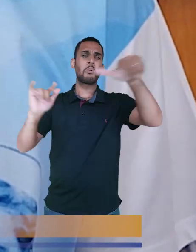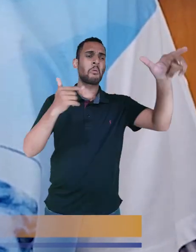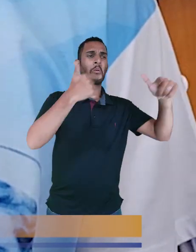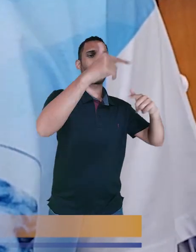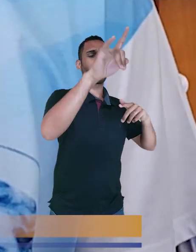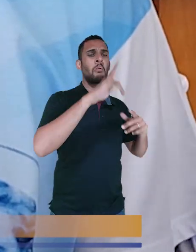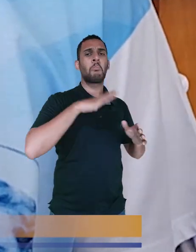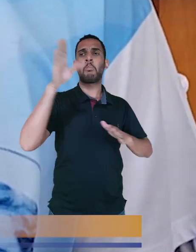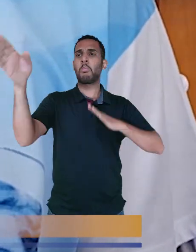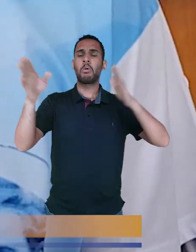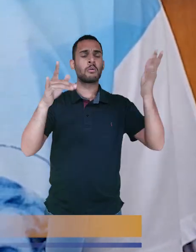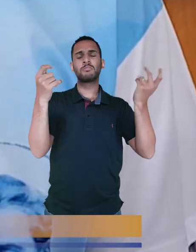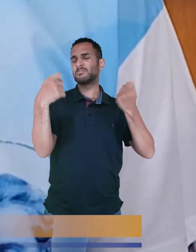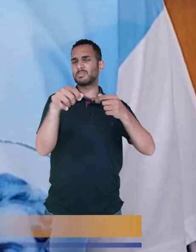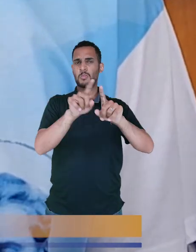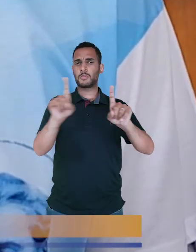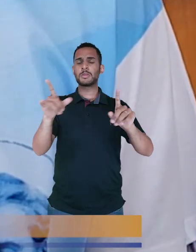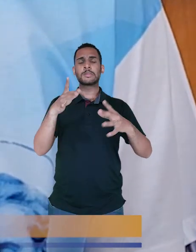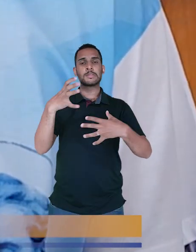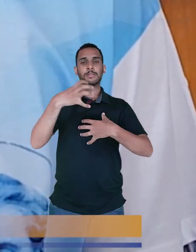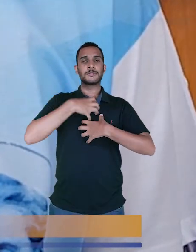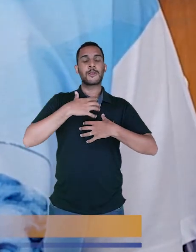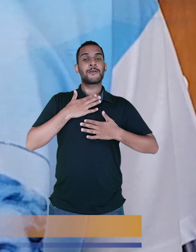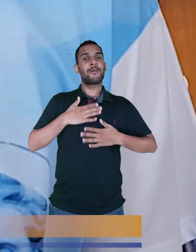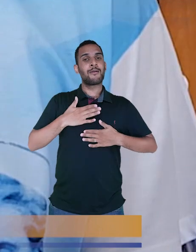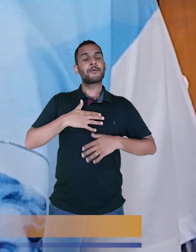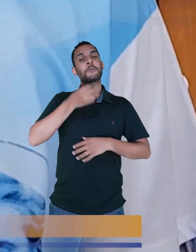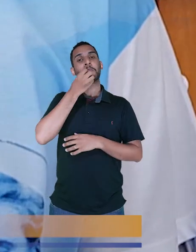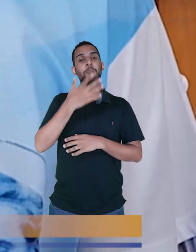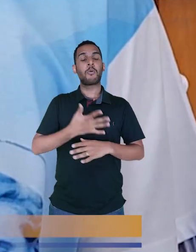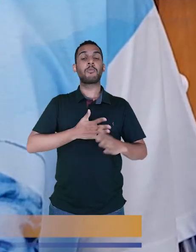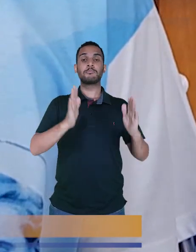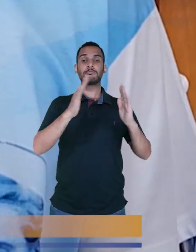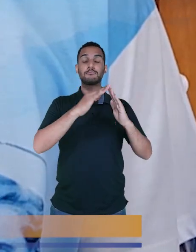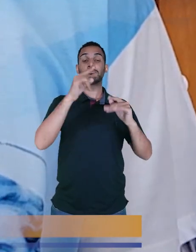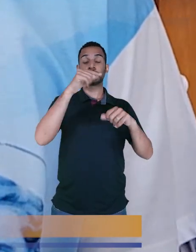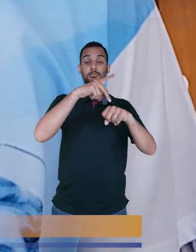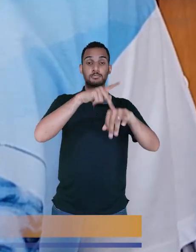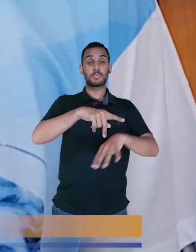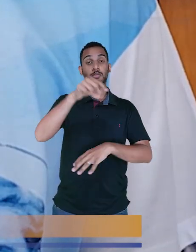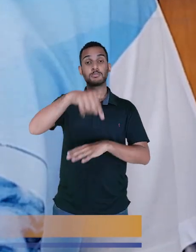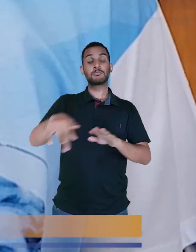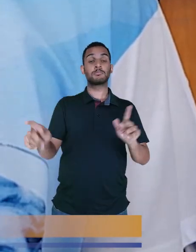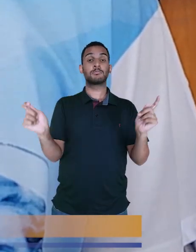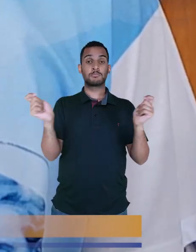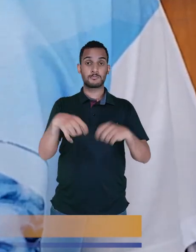não precisam delas estarem em outros lugares para elas poderem se sentir em